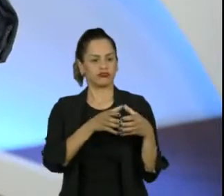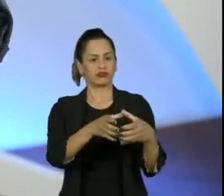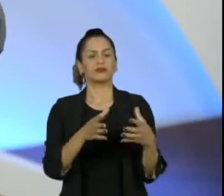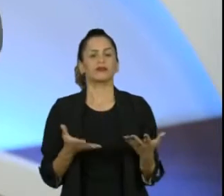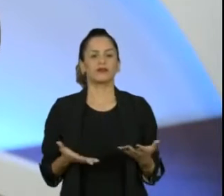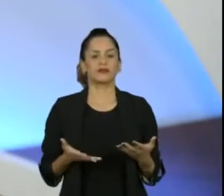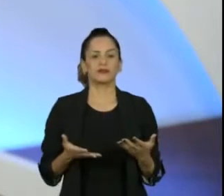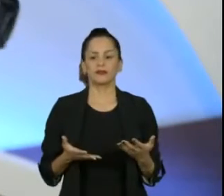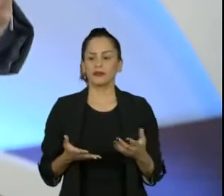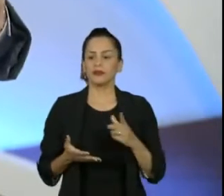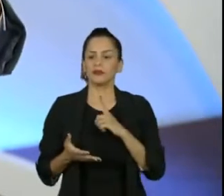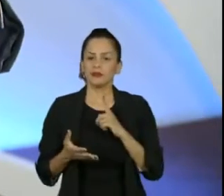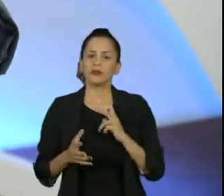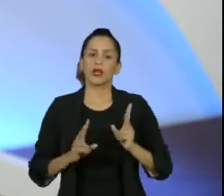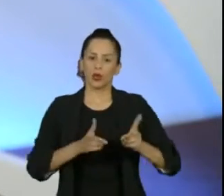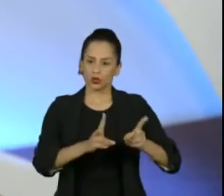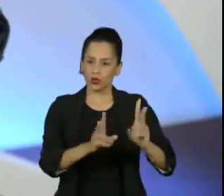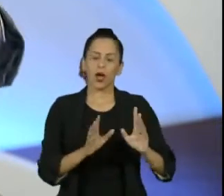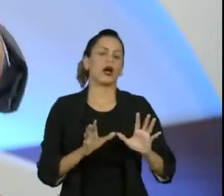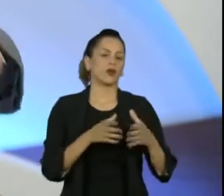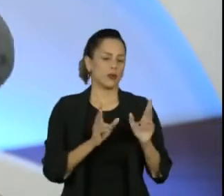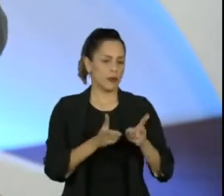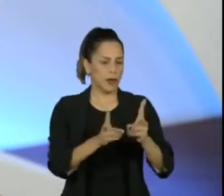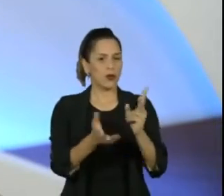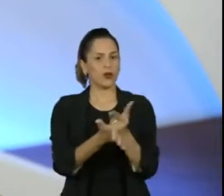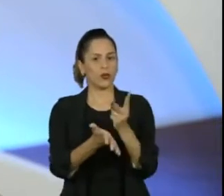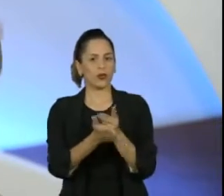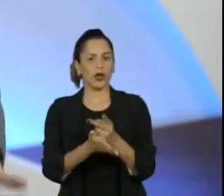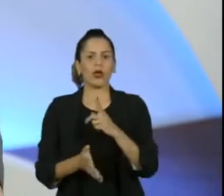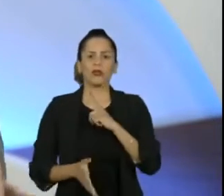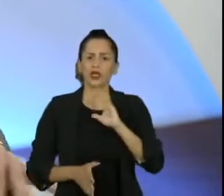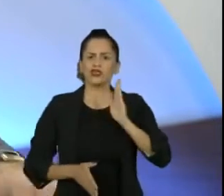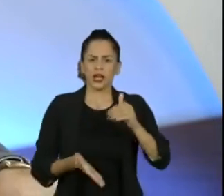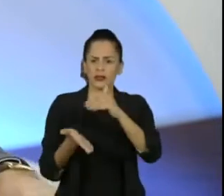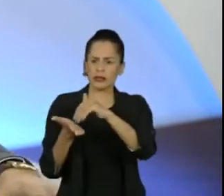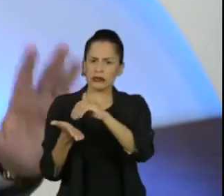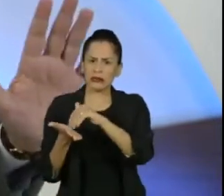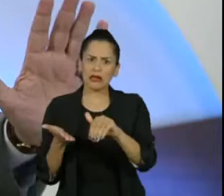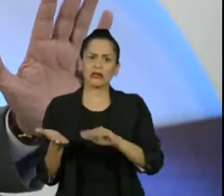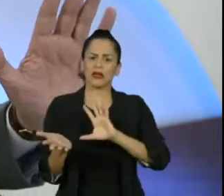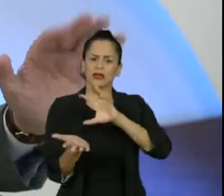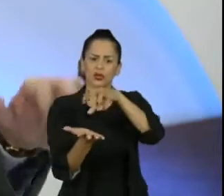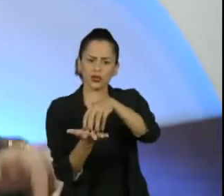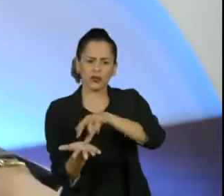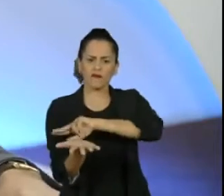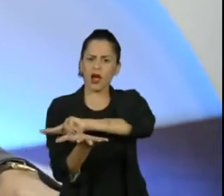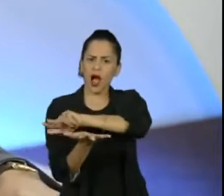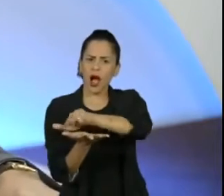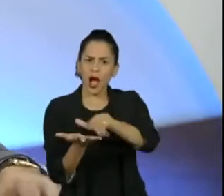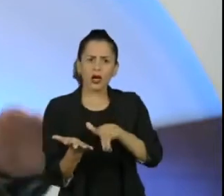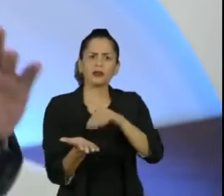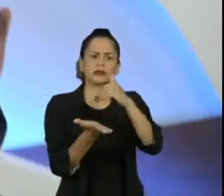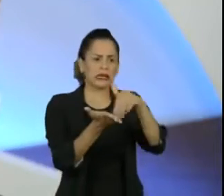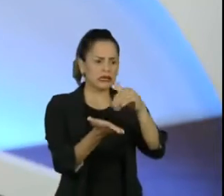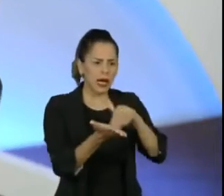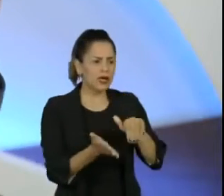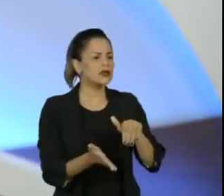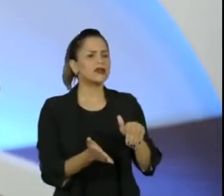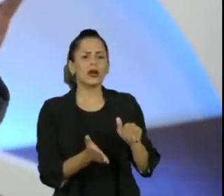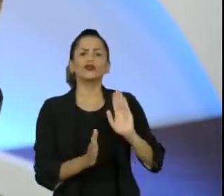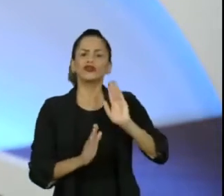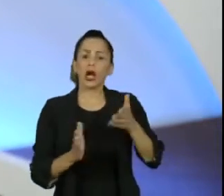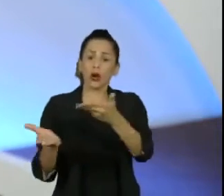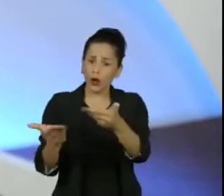empresas, autarquias e o secretariado já está convidado para continuar. Só quem não quiser que não vai continuar. Porque